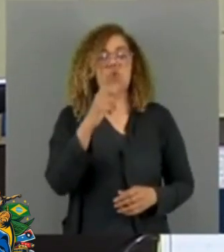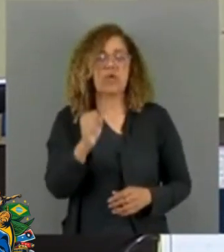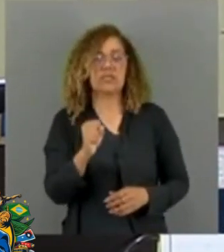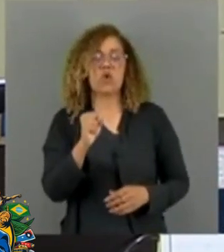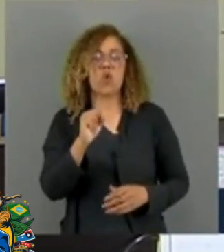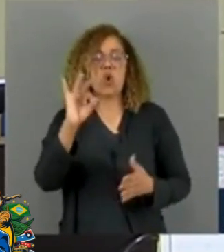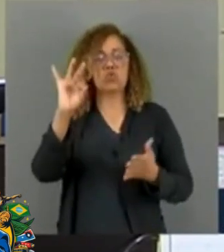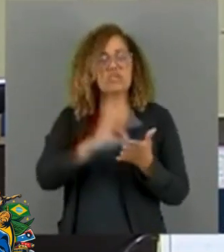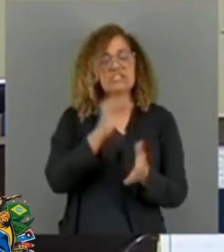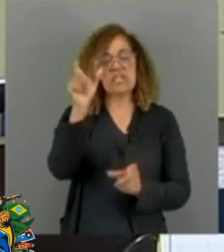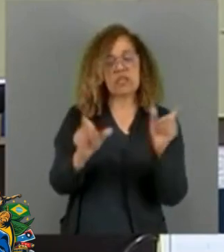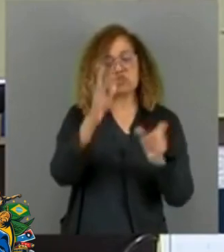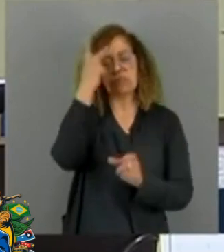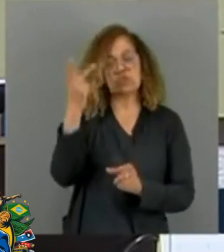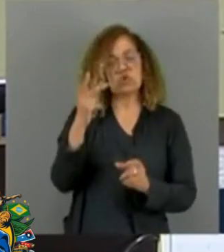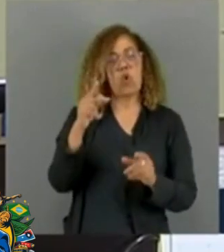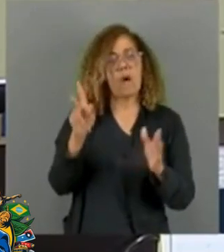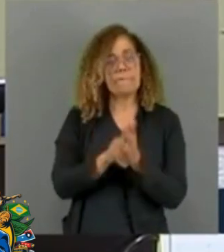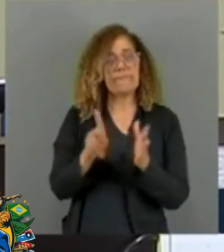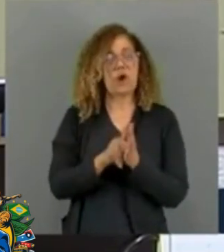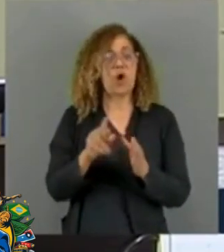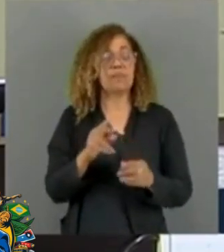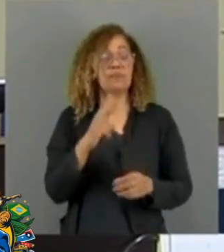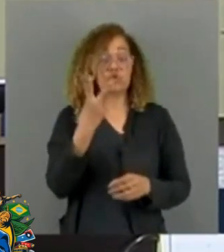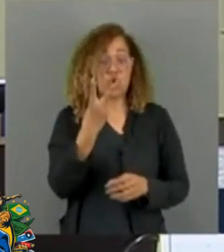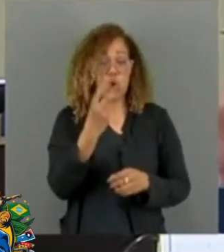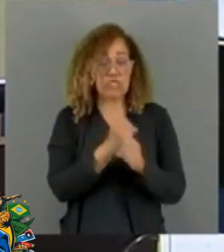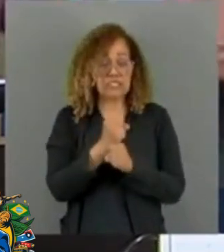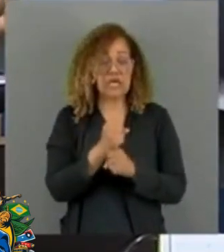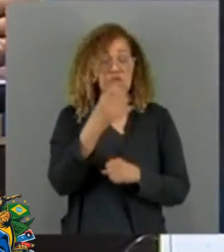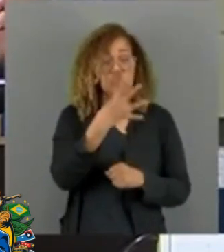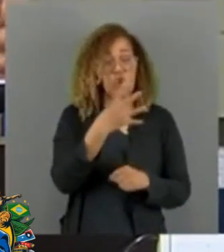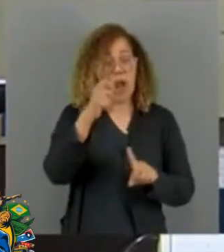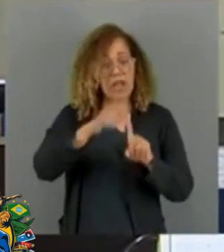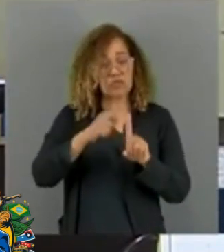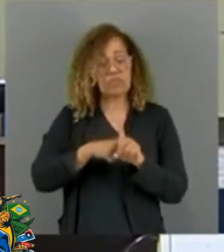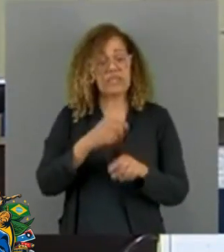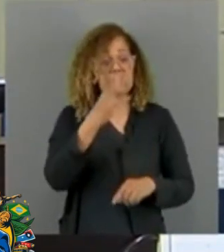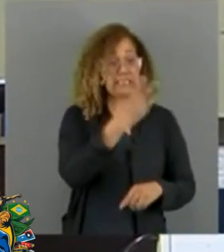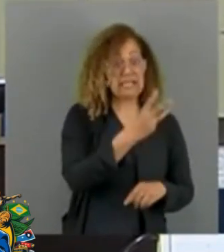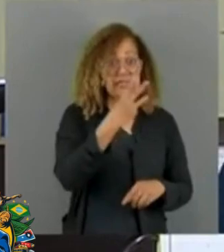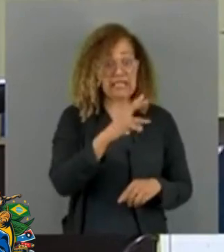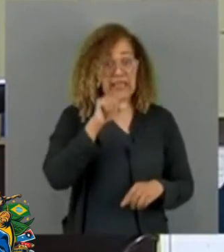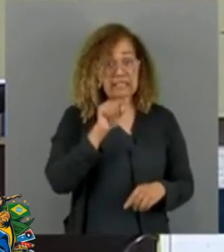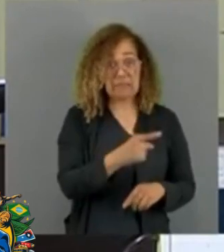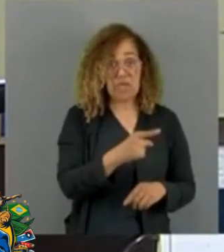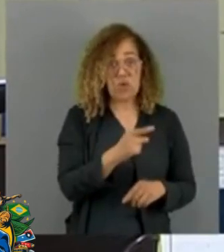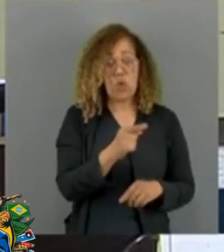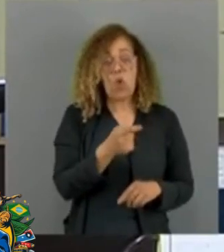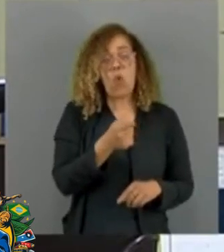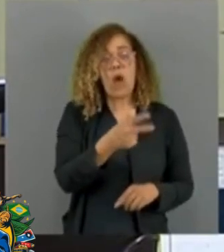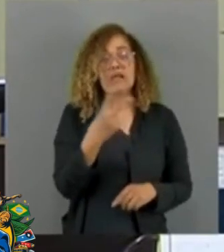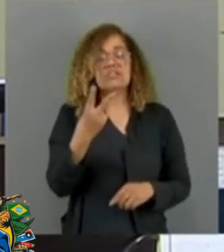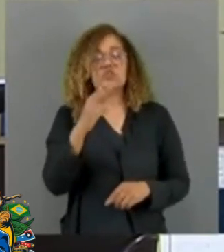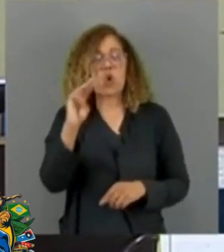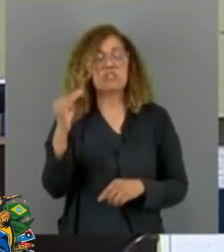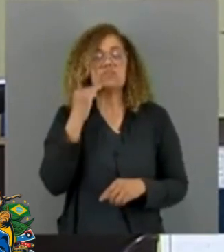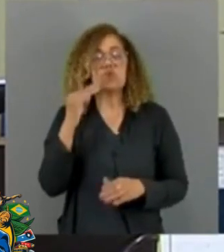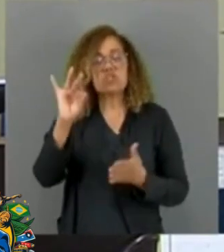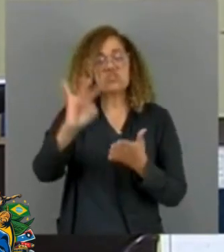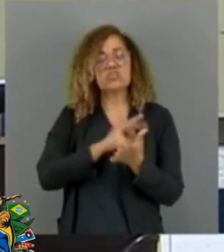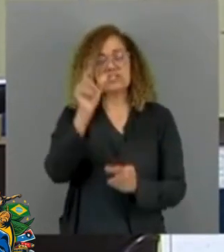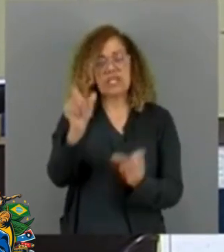1.858.000 inscritos em nosso canal. Ou seja, 2 anos e 4 meses depois, nós saímos de 33 mil para quase 2 milhões de inscritos em nosso